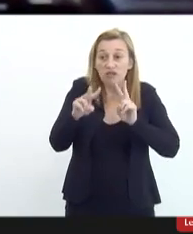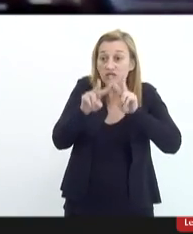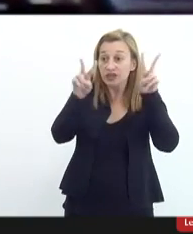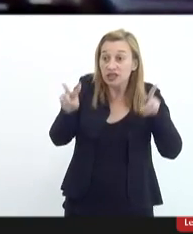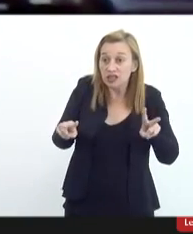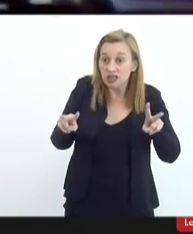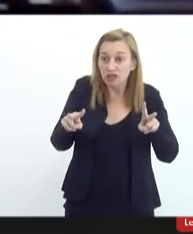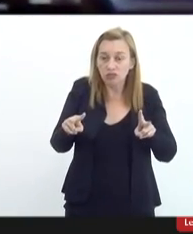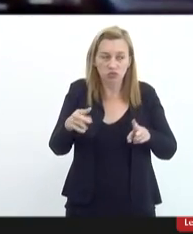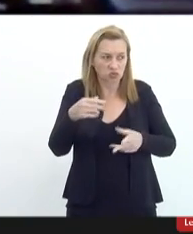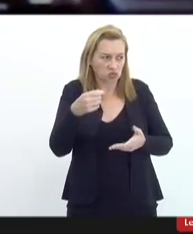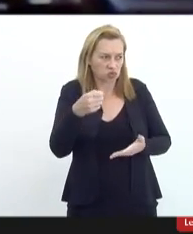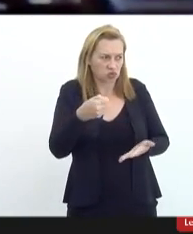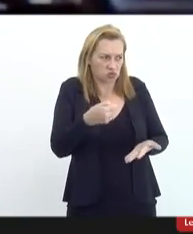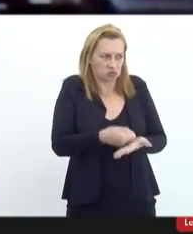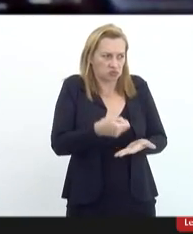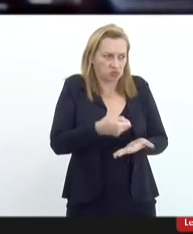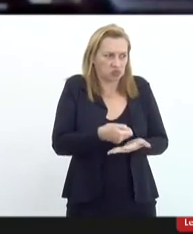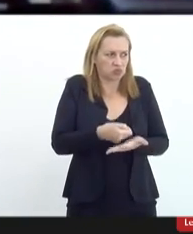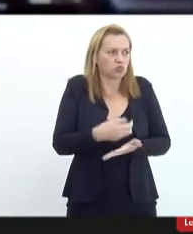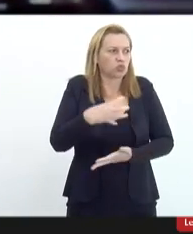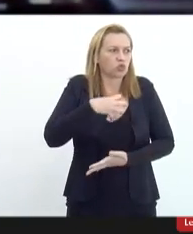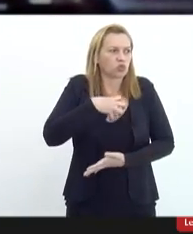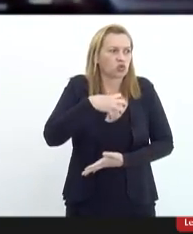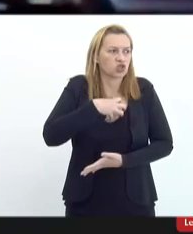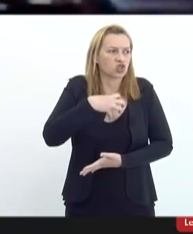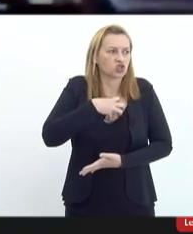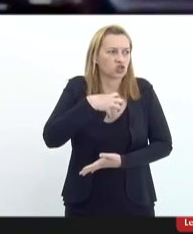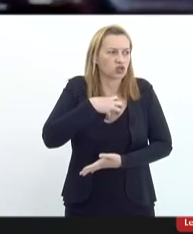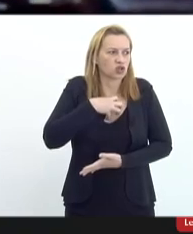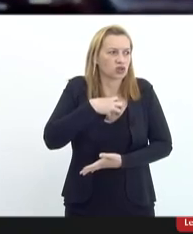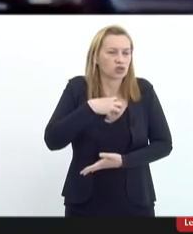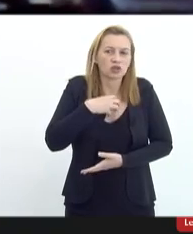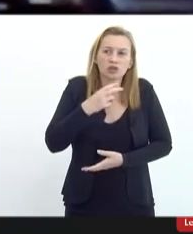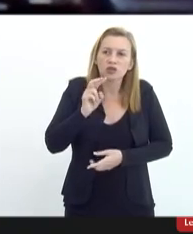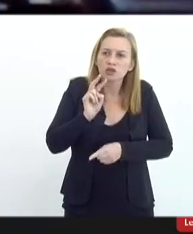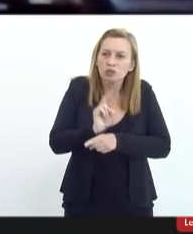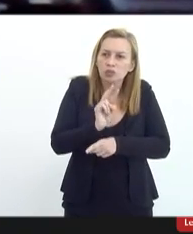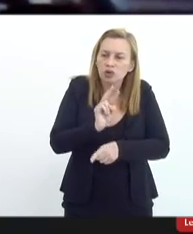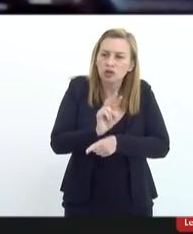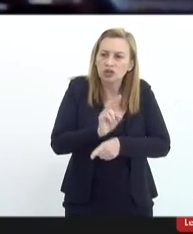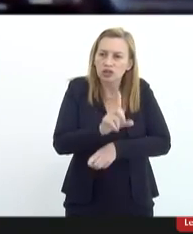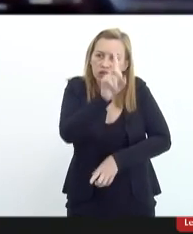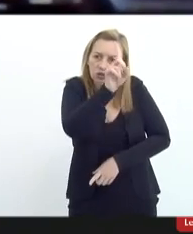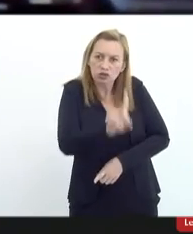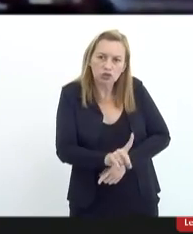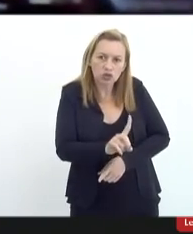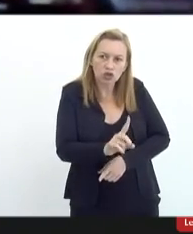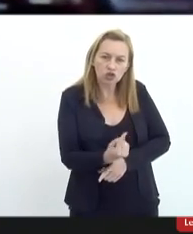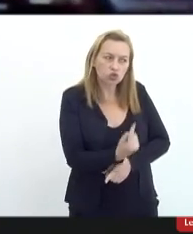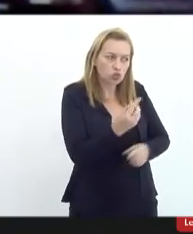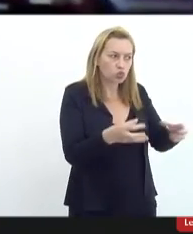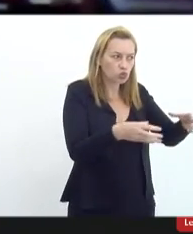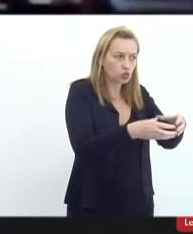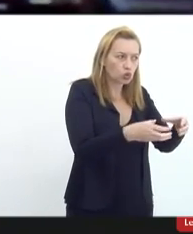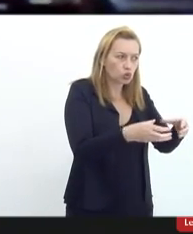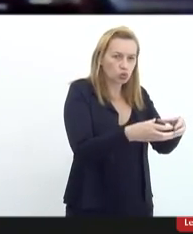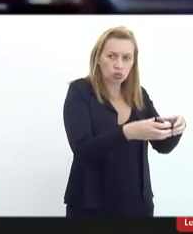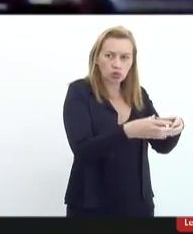de autoritarismo no sentido de preservação dos direitos de um grupo que se